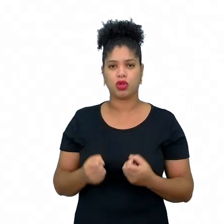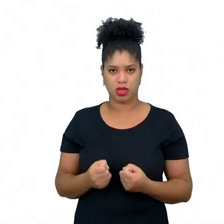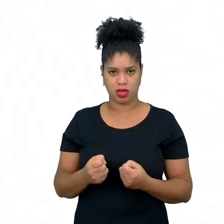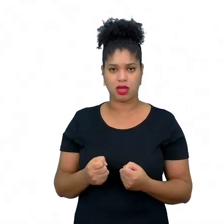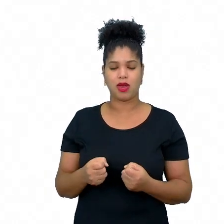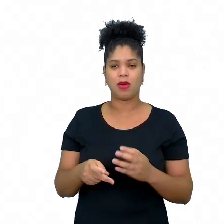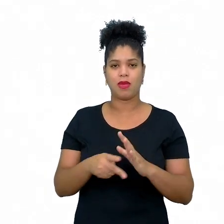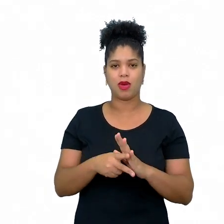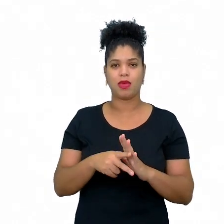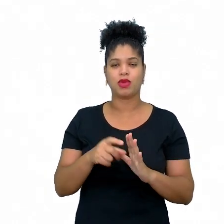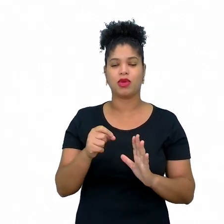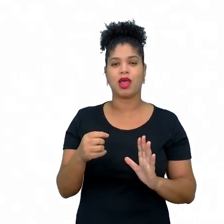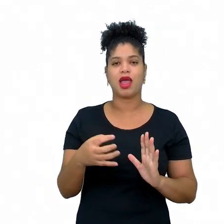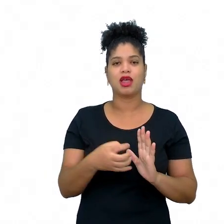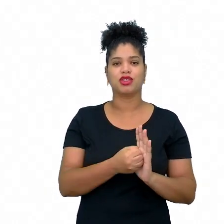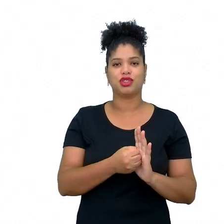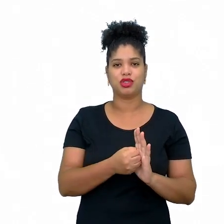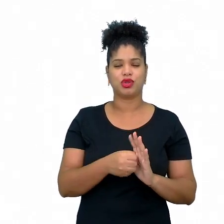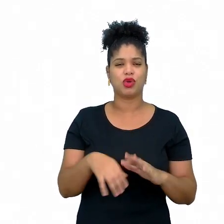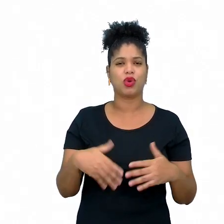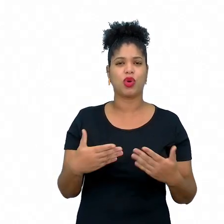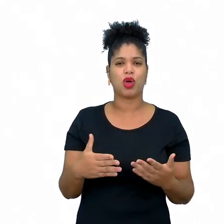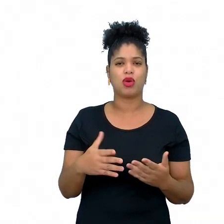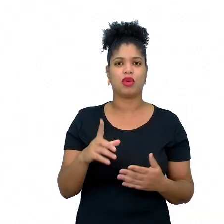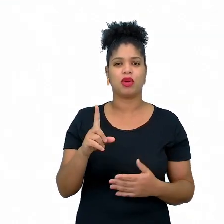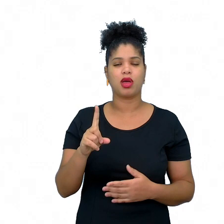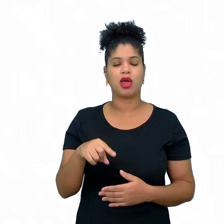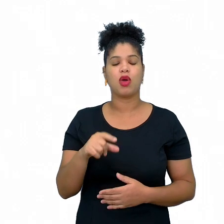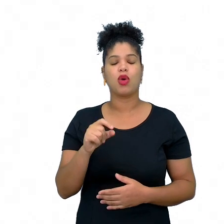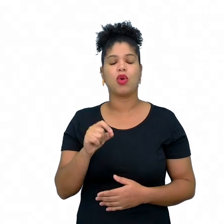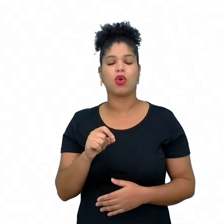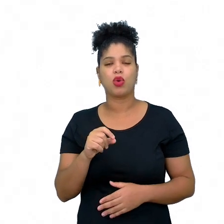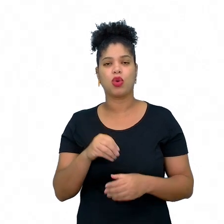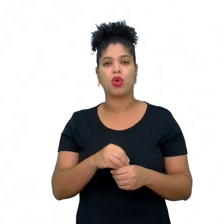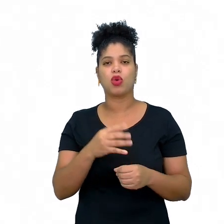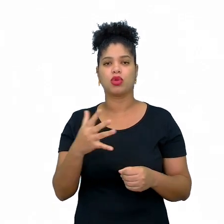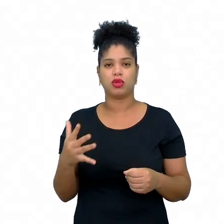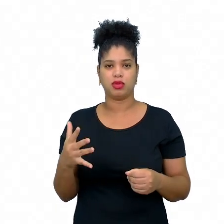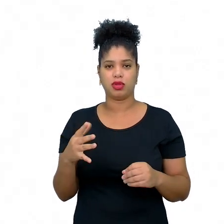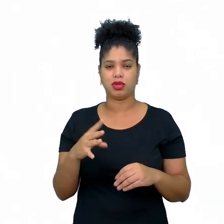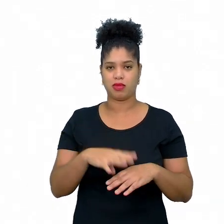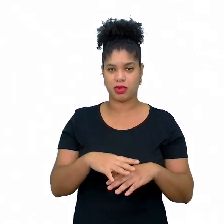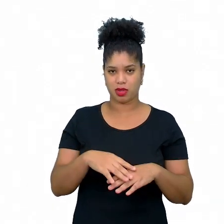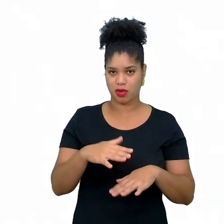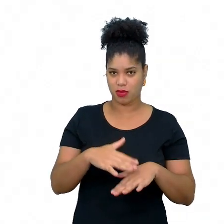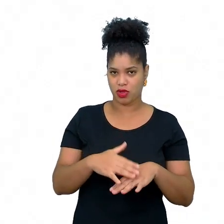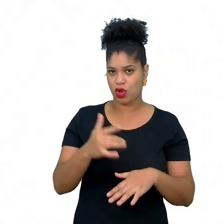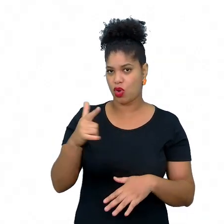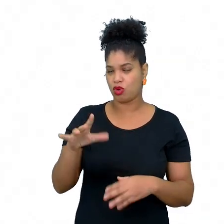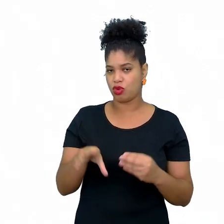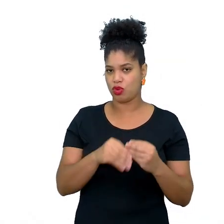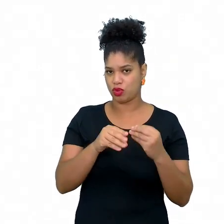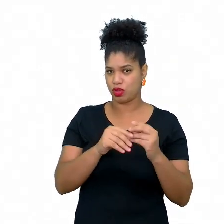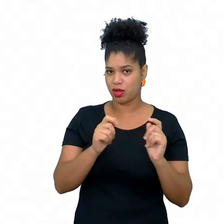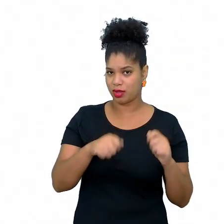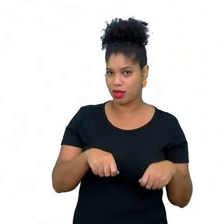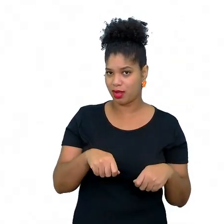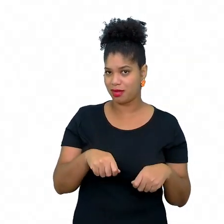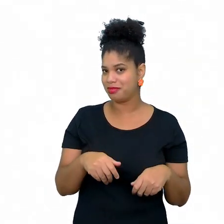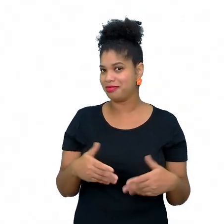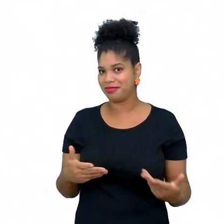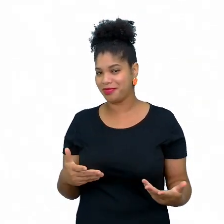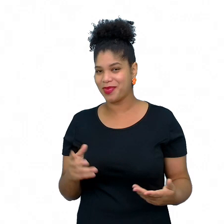esses registros? Quais são os conteúdos da matemática que eu estou aplicando? E eu consigo resgatar outros contextos, também outros objetos